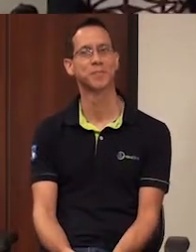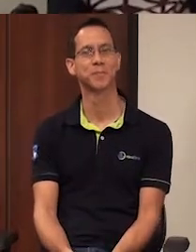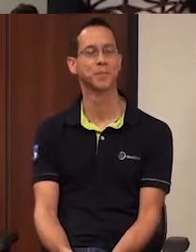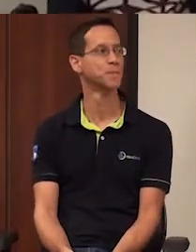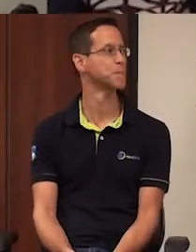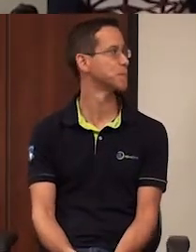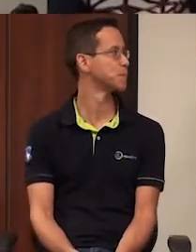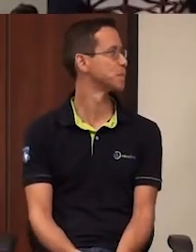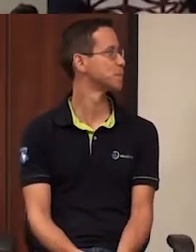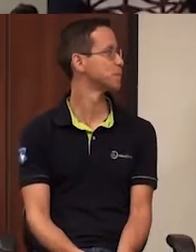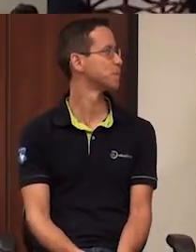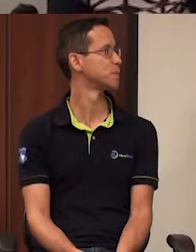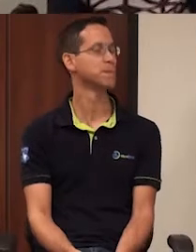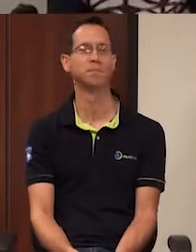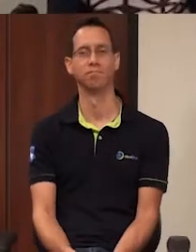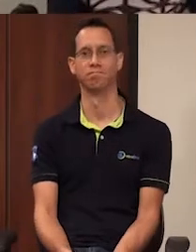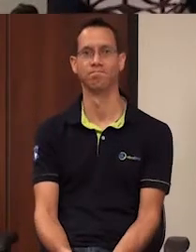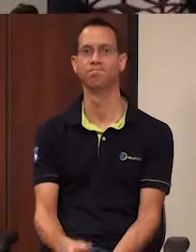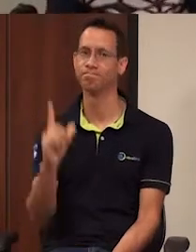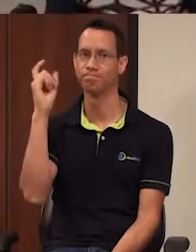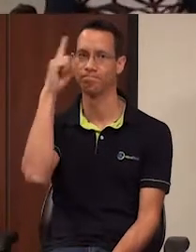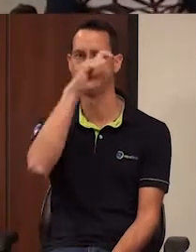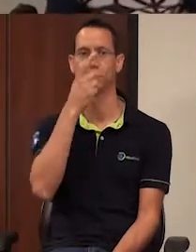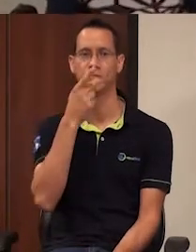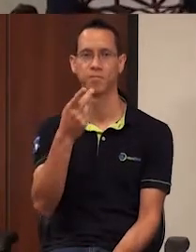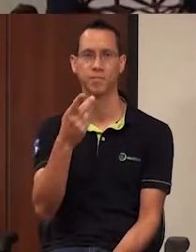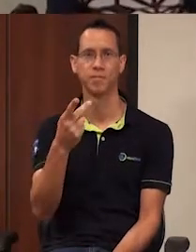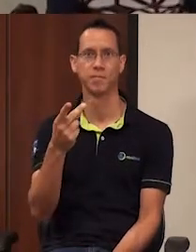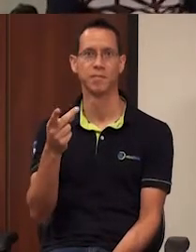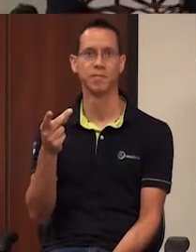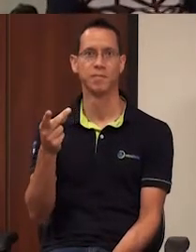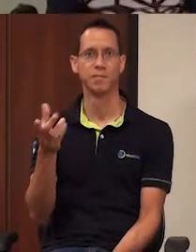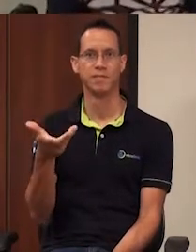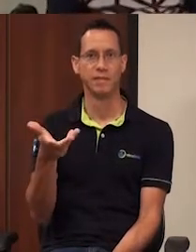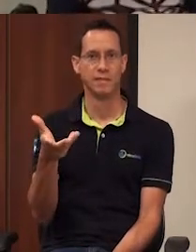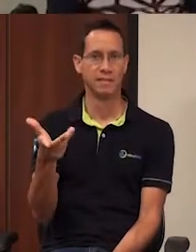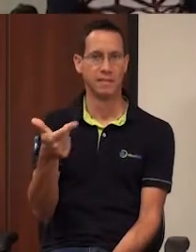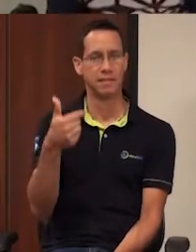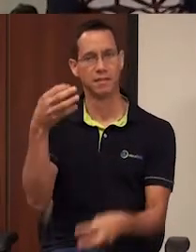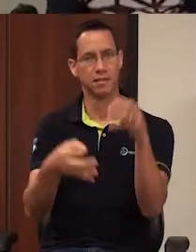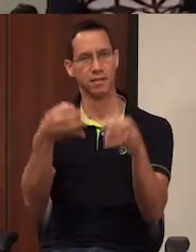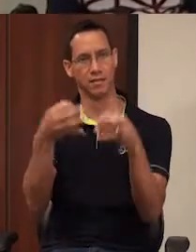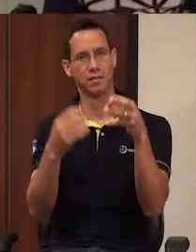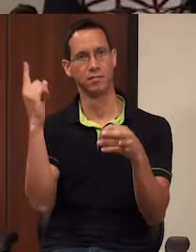Olha, é muito difícil falar em agilidade do Poder Judiciário, no caso, né?